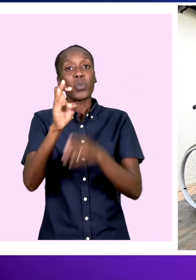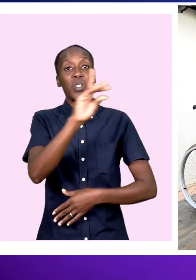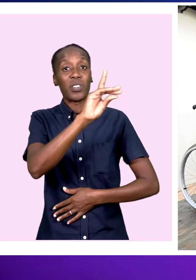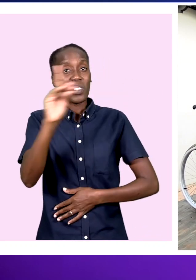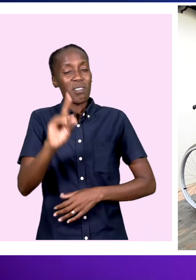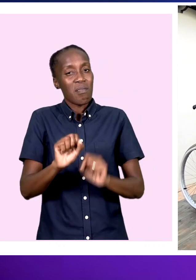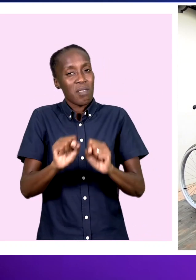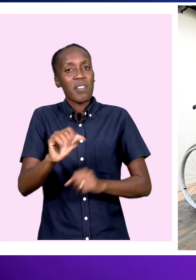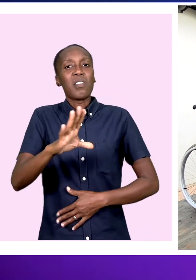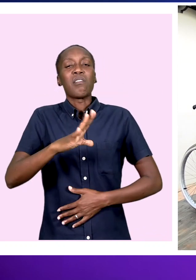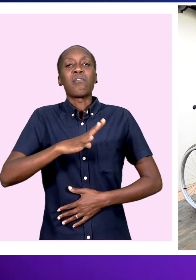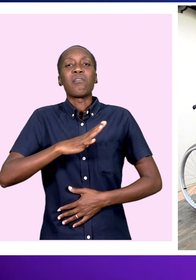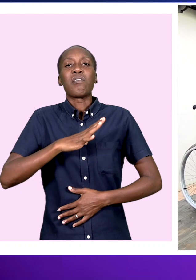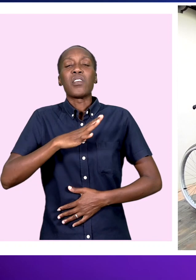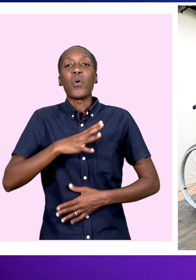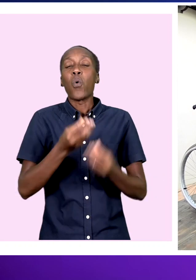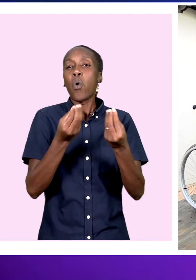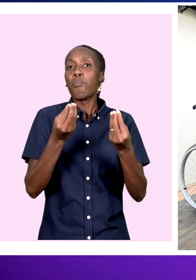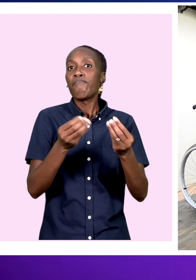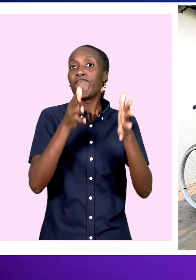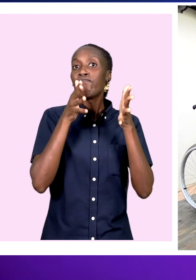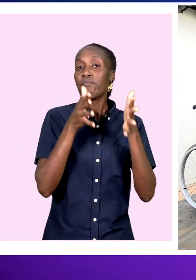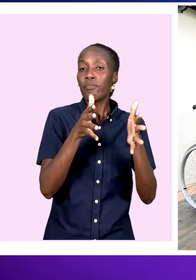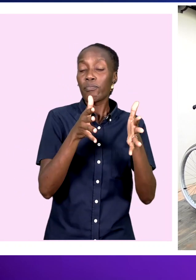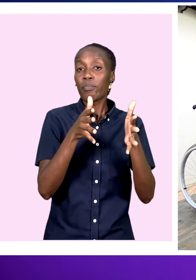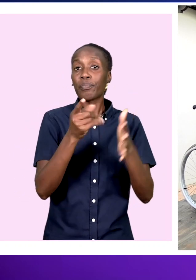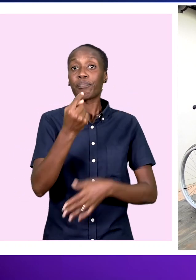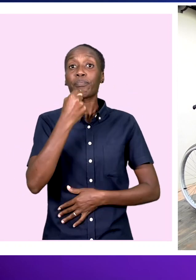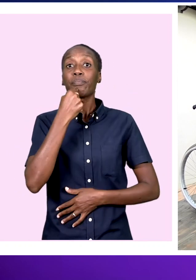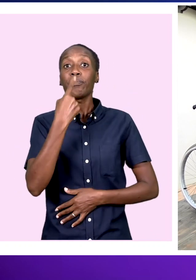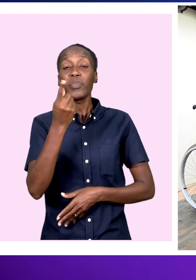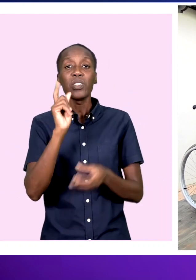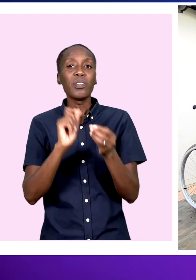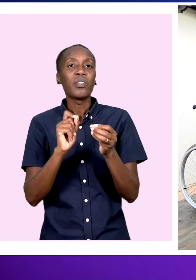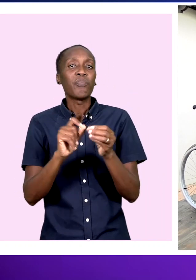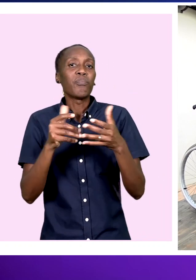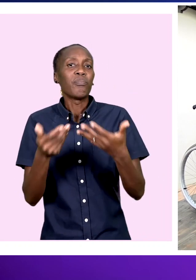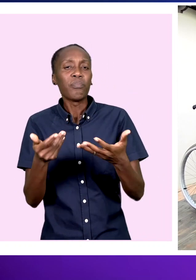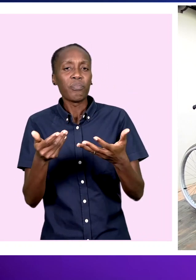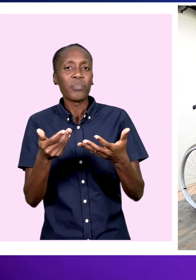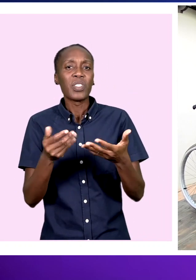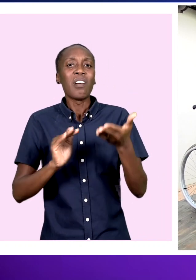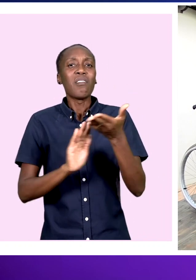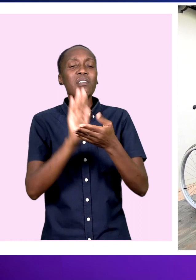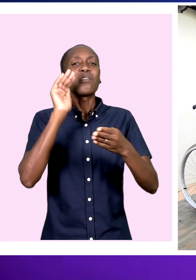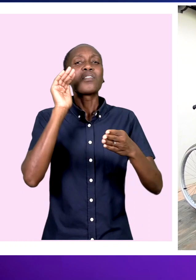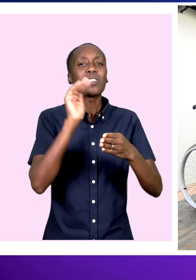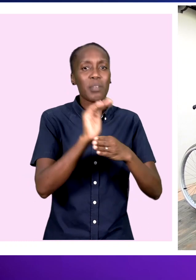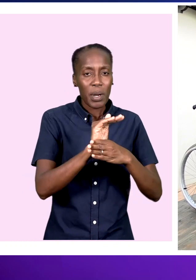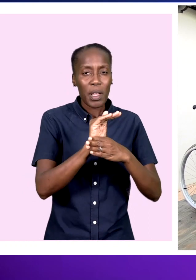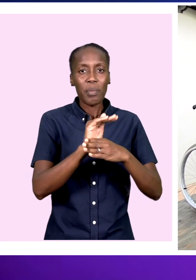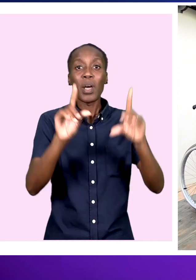a Lígia, a questão da acessibilidade. Estamos a falar de uma acessibilidade básica, que é uma acessibilidade